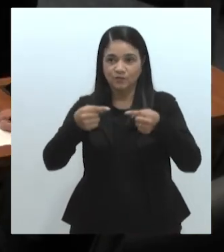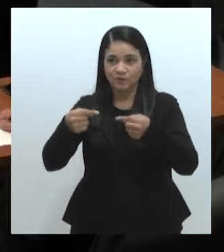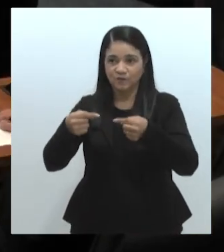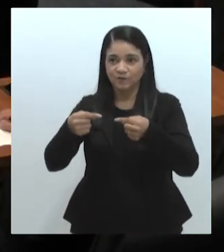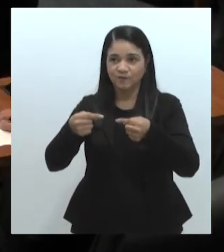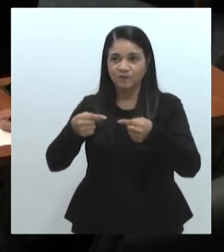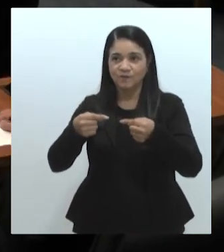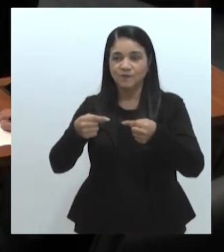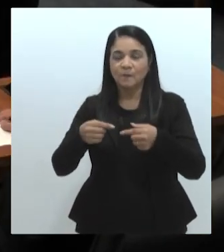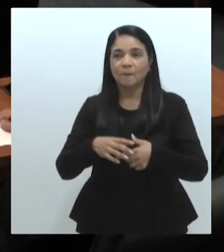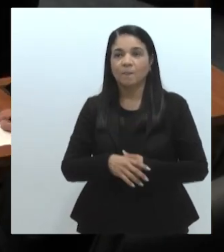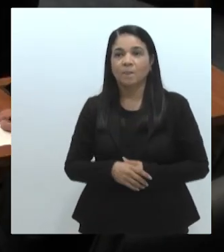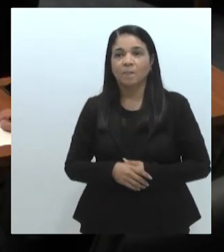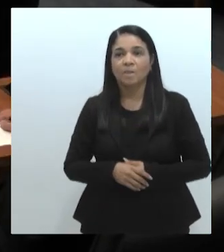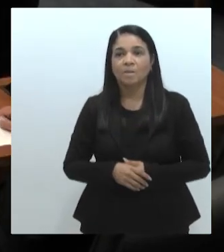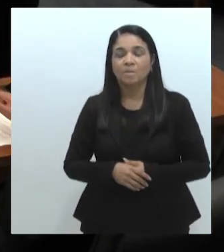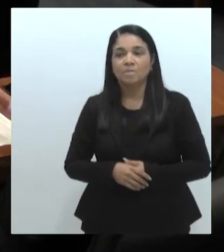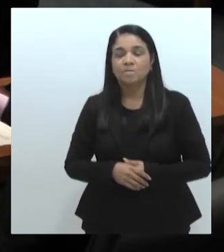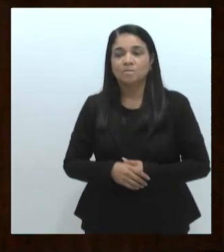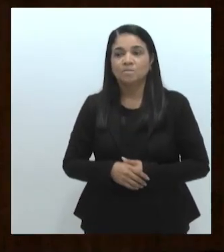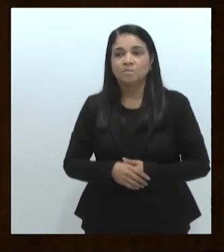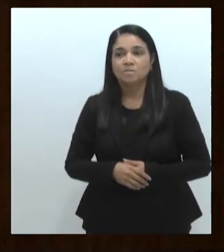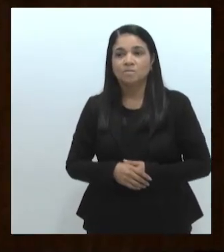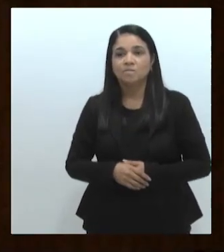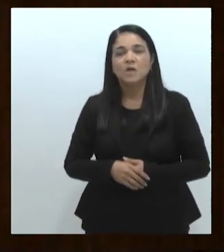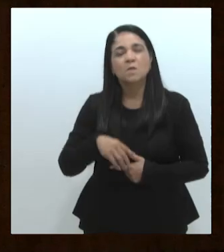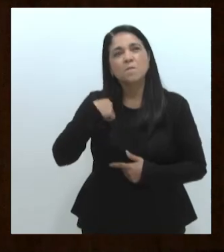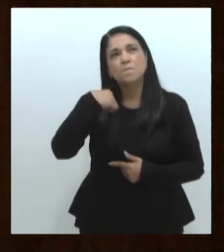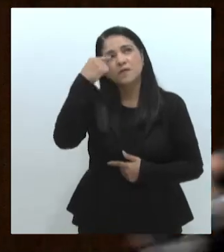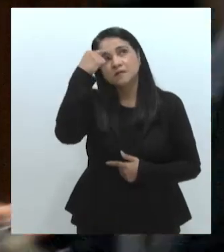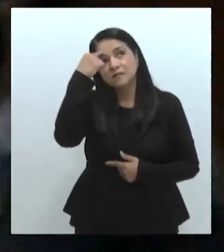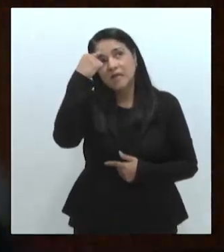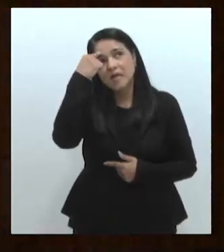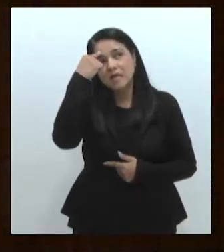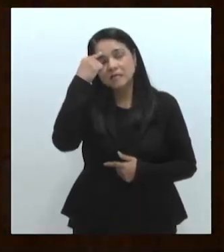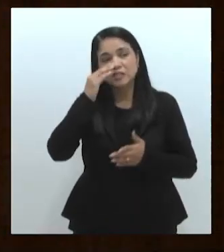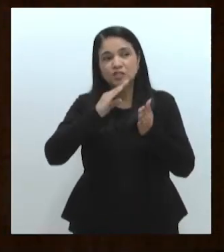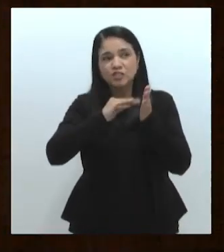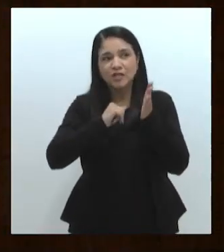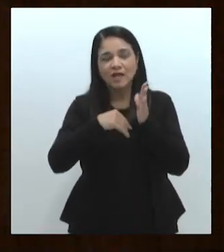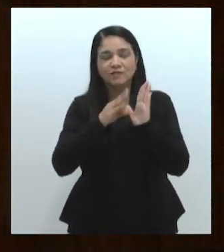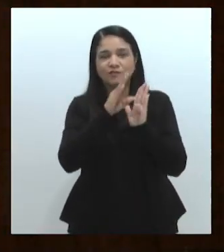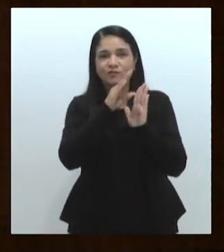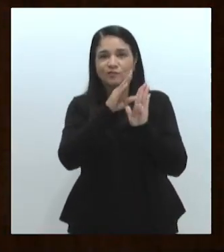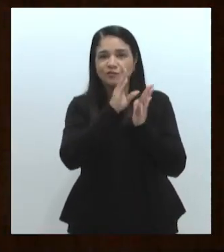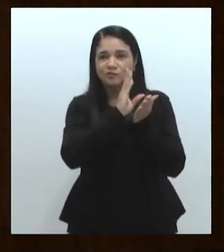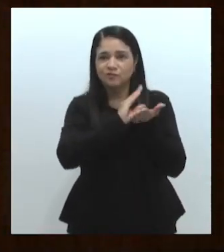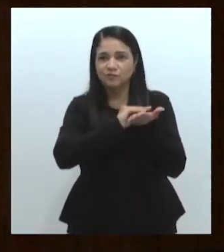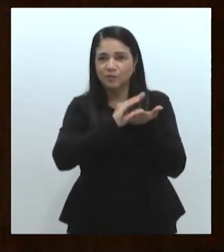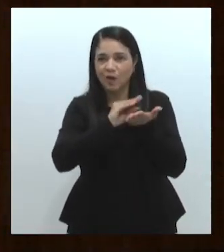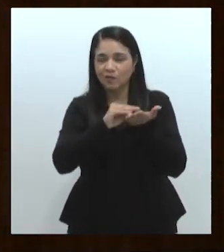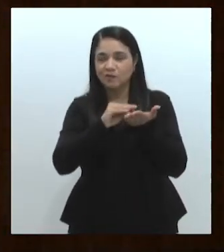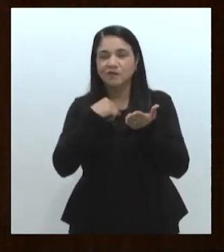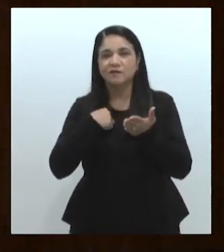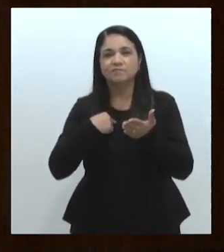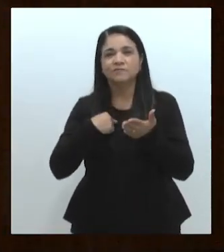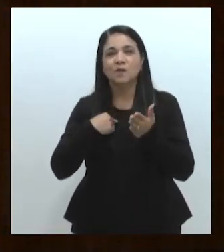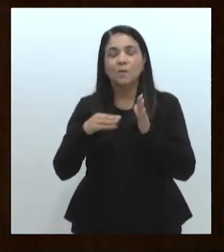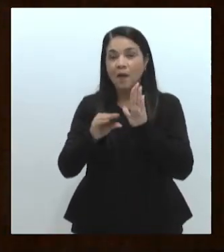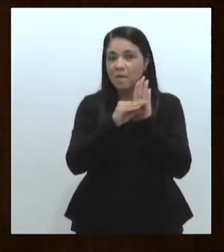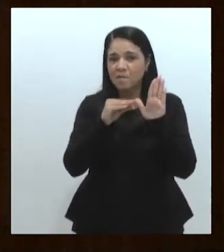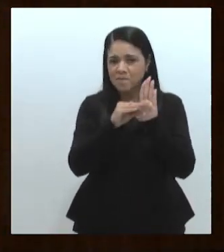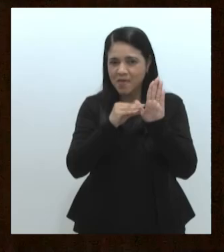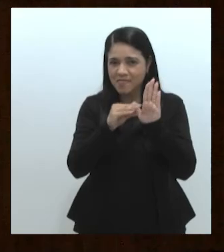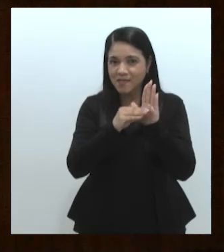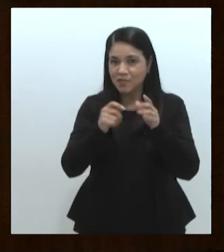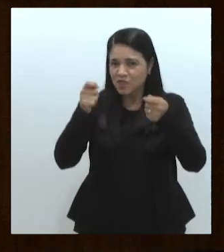eu estava pensando, para sair de pauta, colocar uma emenda que torcedor sangue bom